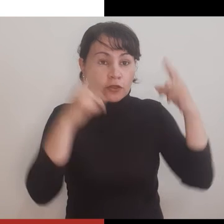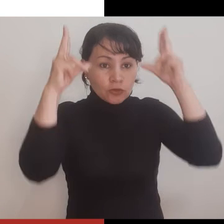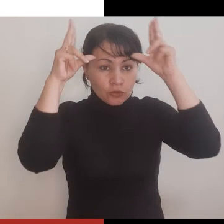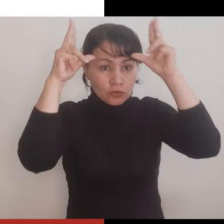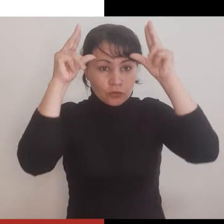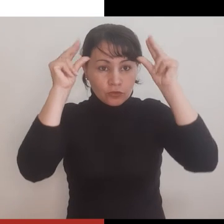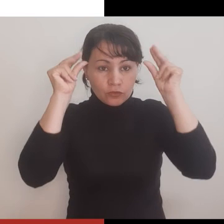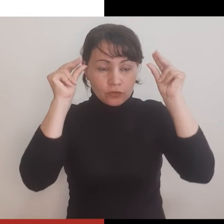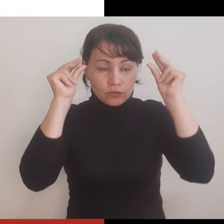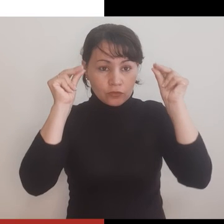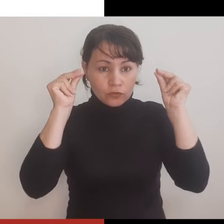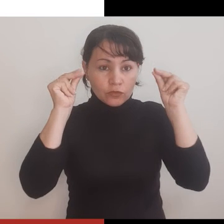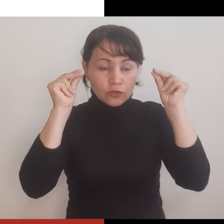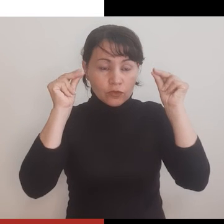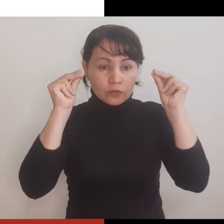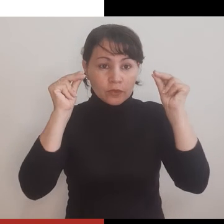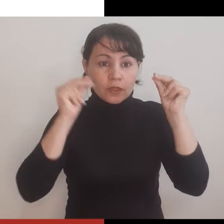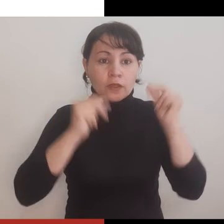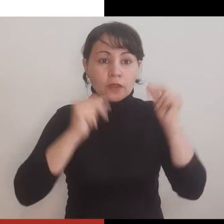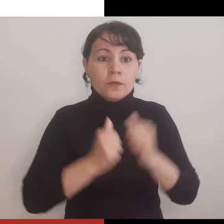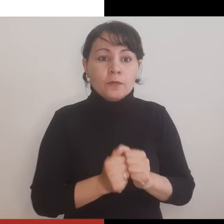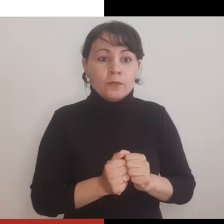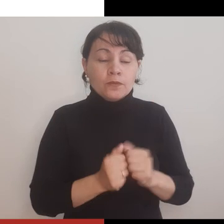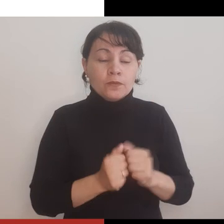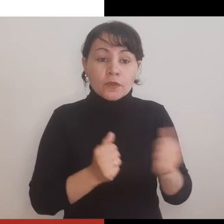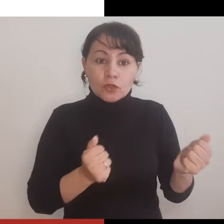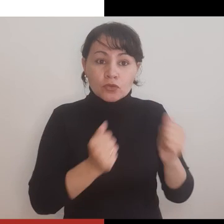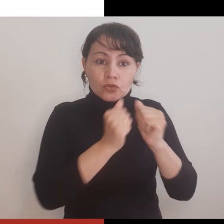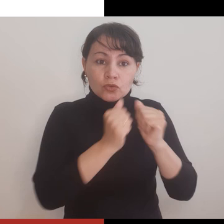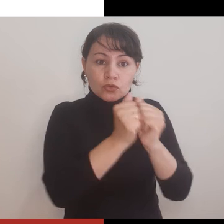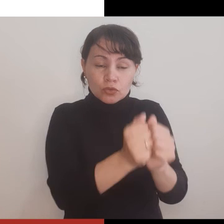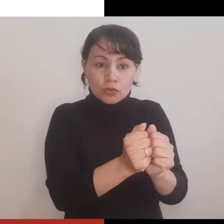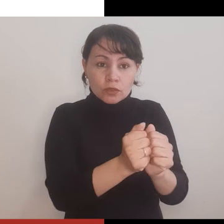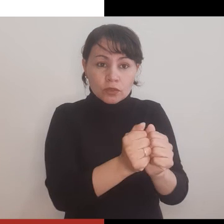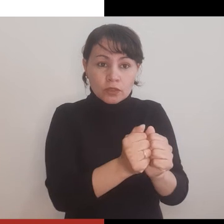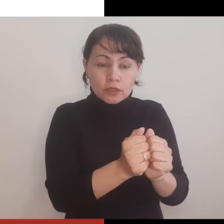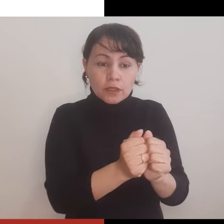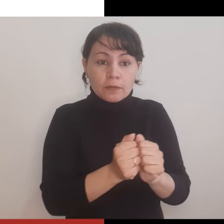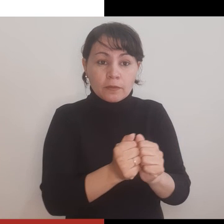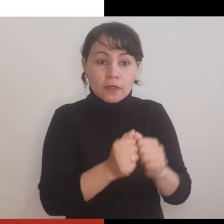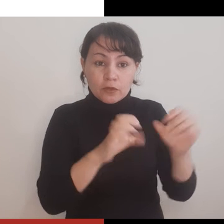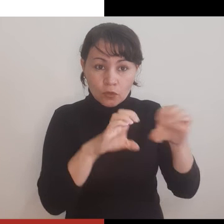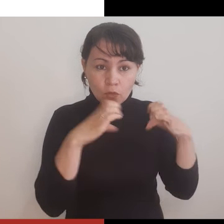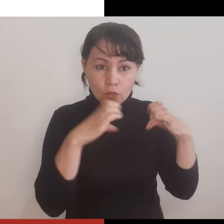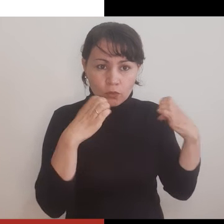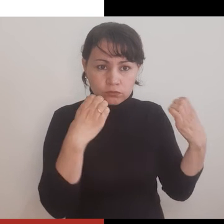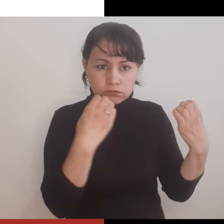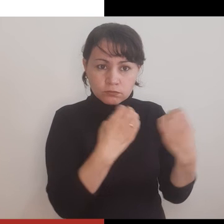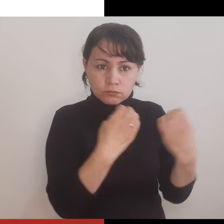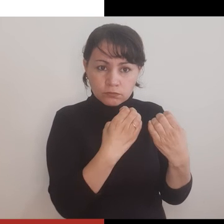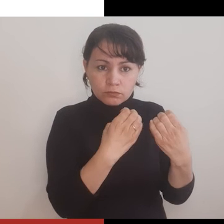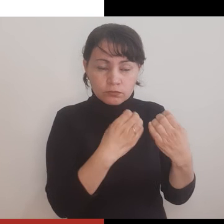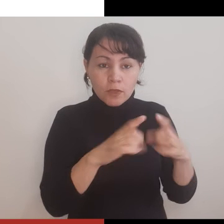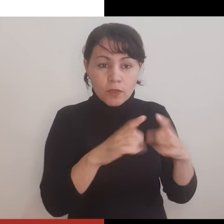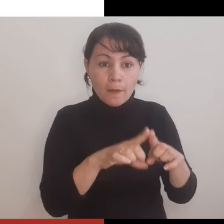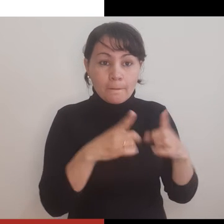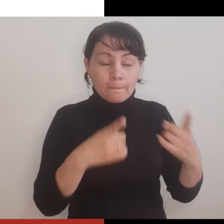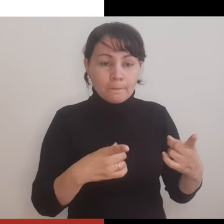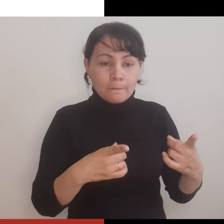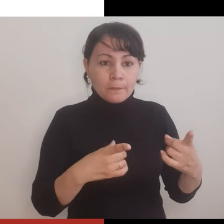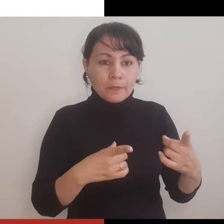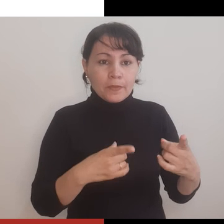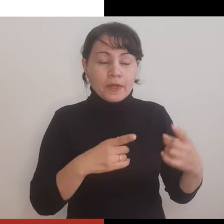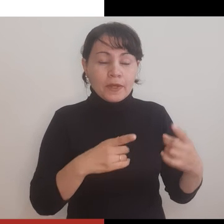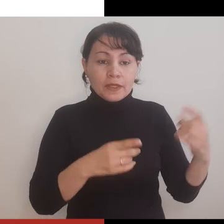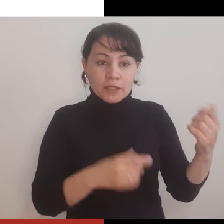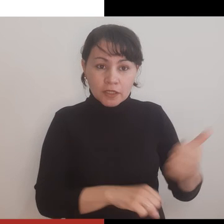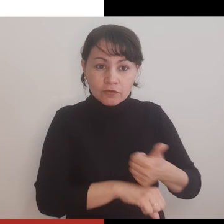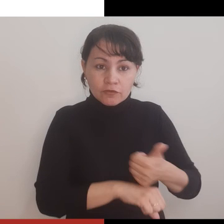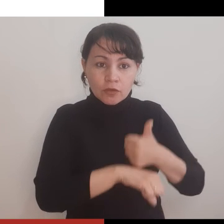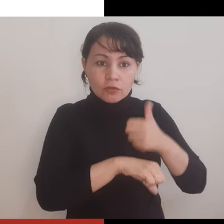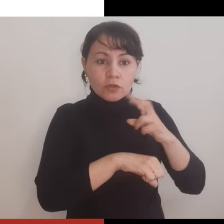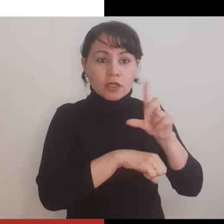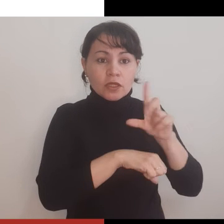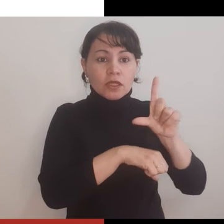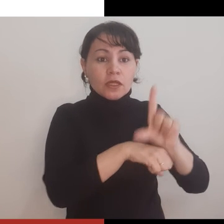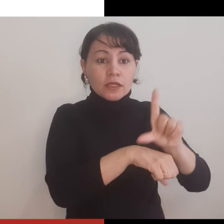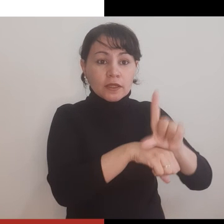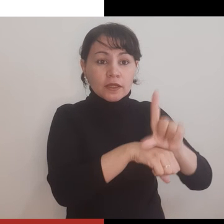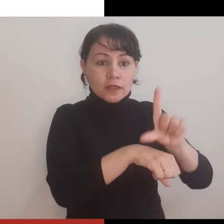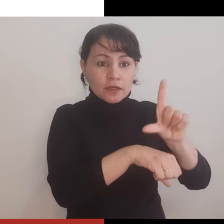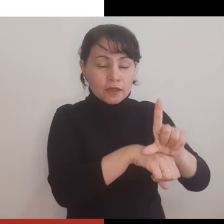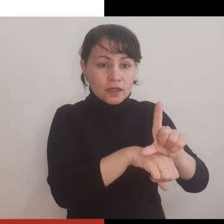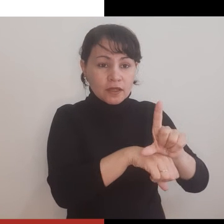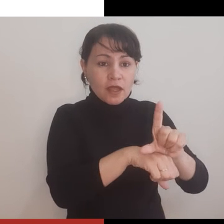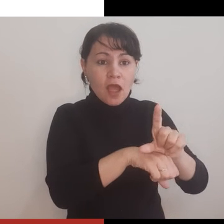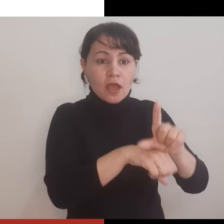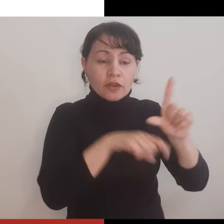enfermeiro intensivista, né, juntamente com a sua equipe, mas é ele que vai liderar e vai